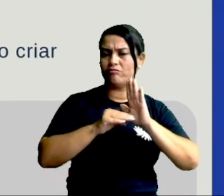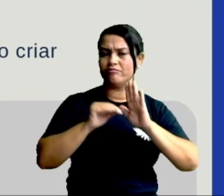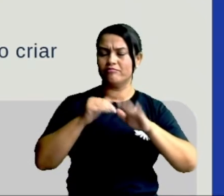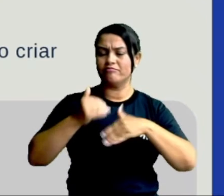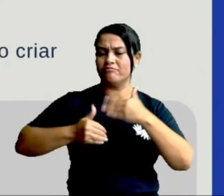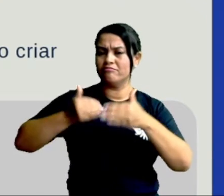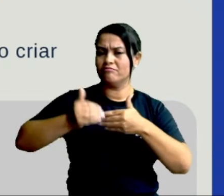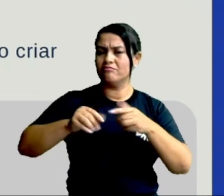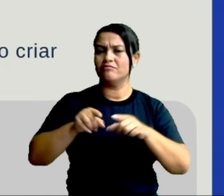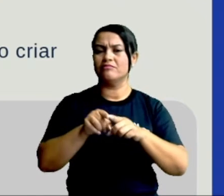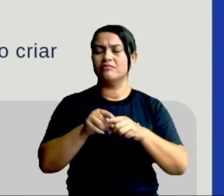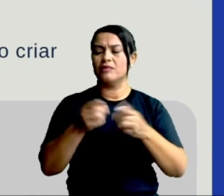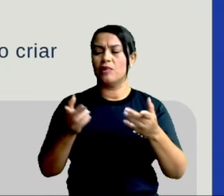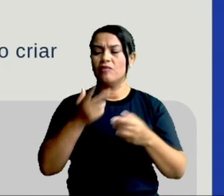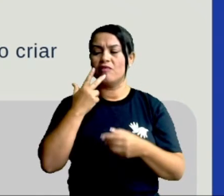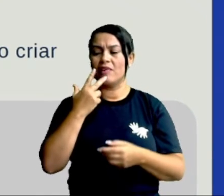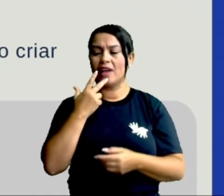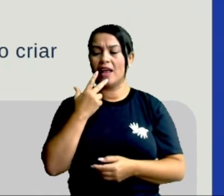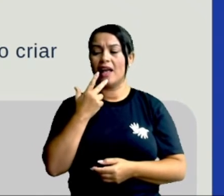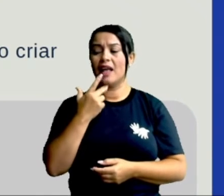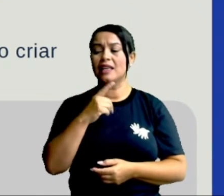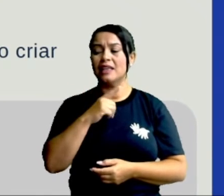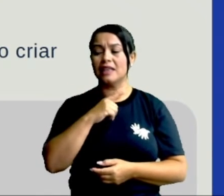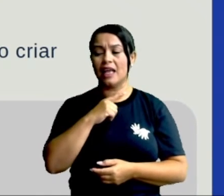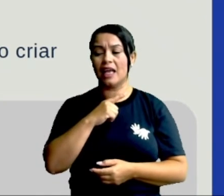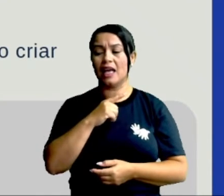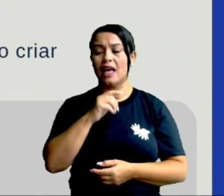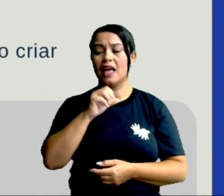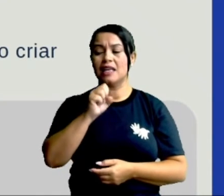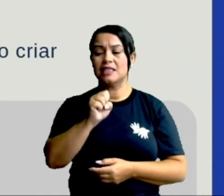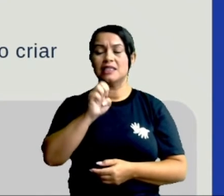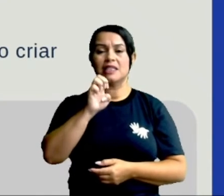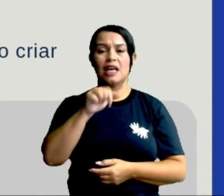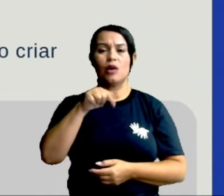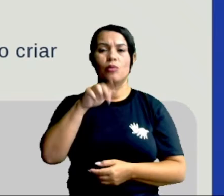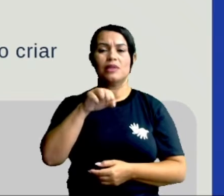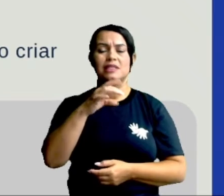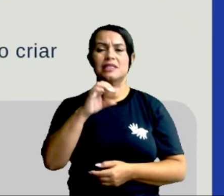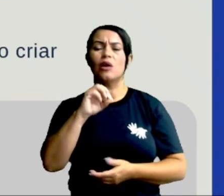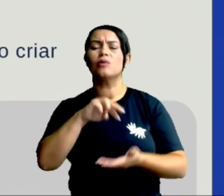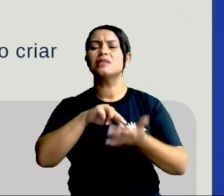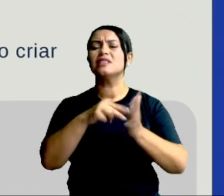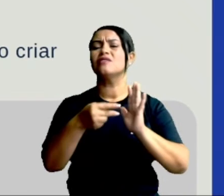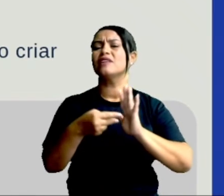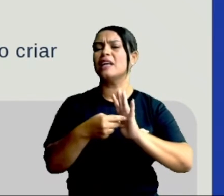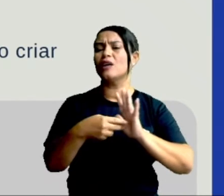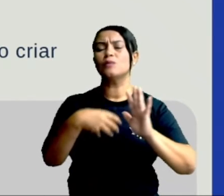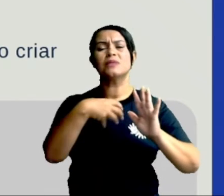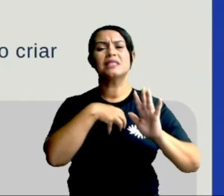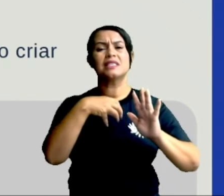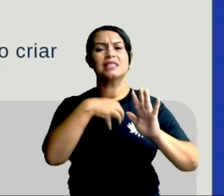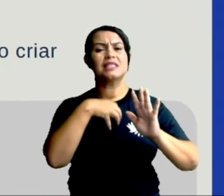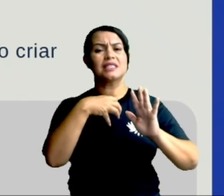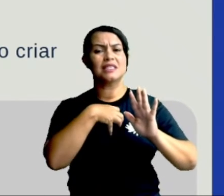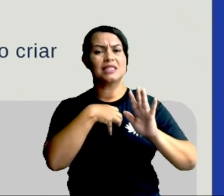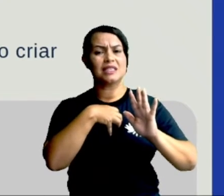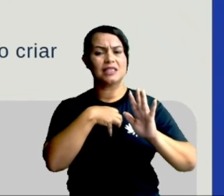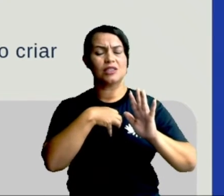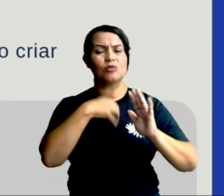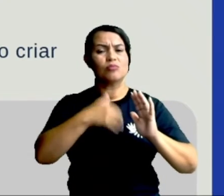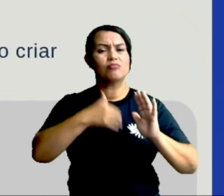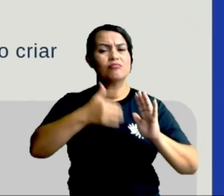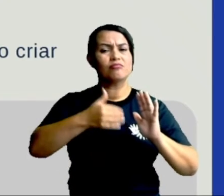vou falar da sequencial, porque ela tem a ver com a relação de sentido, de significado entre as partes, né, que